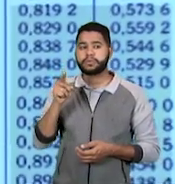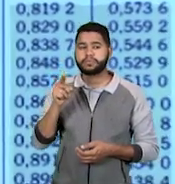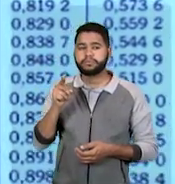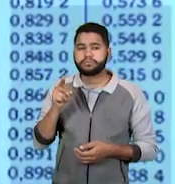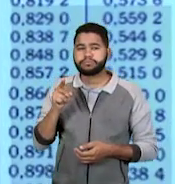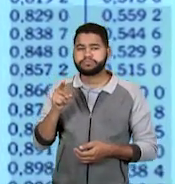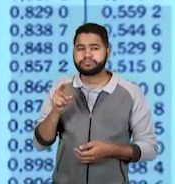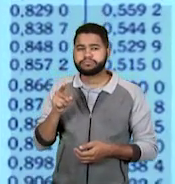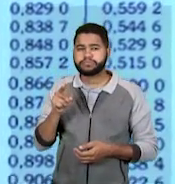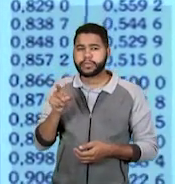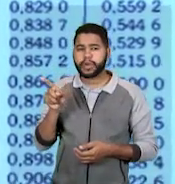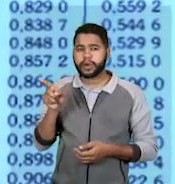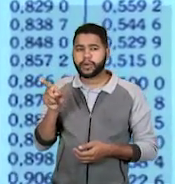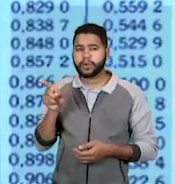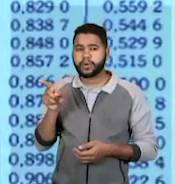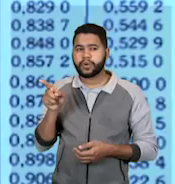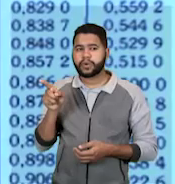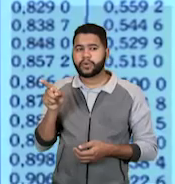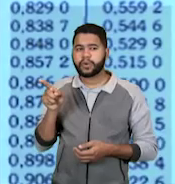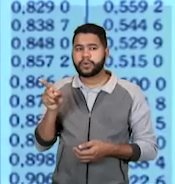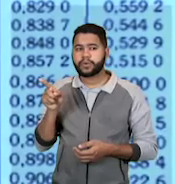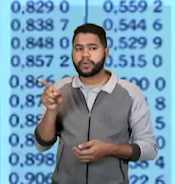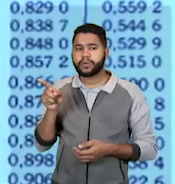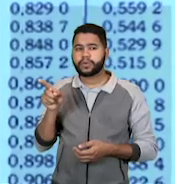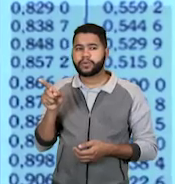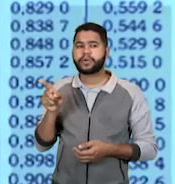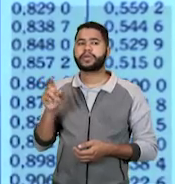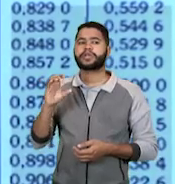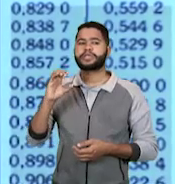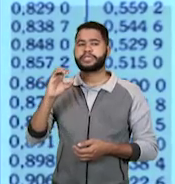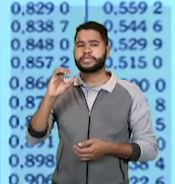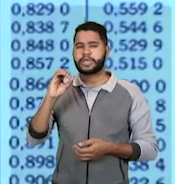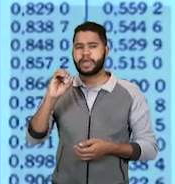0,1... Aqui, ó. Olha ele aqui, ó.